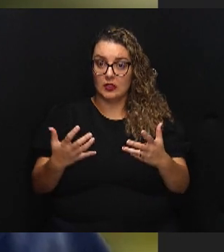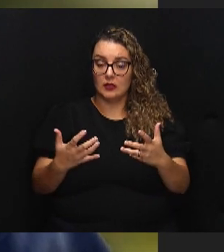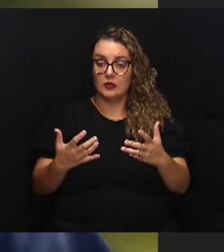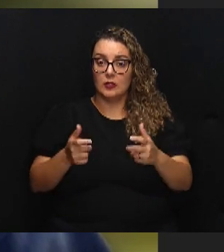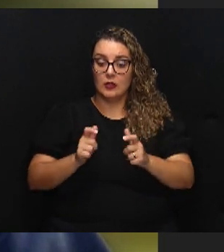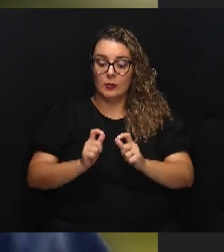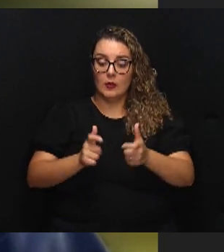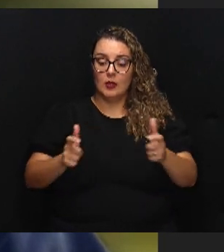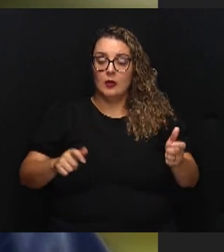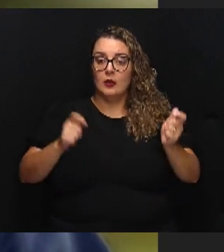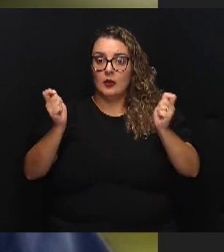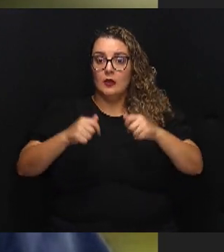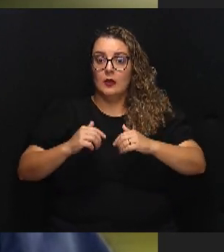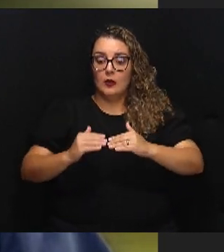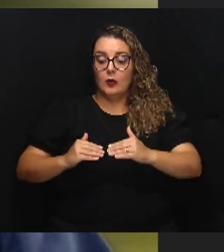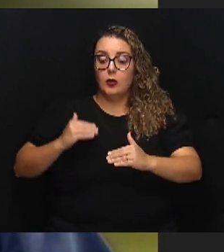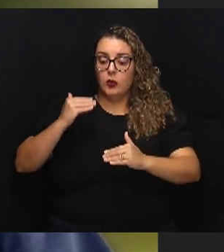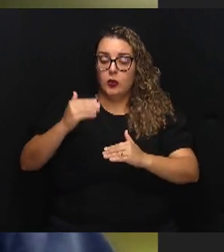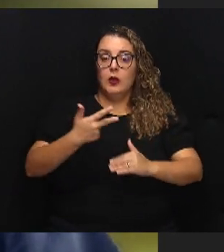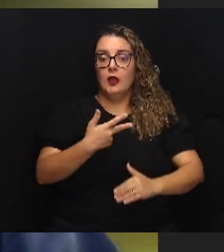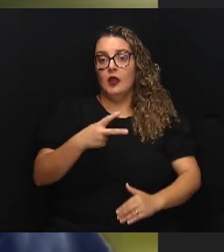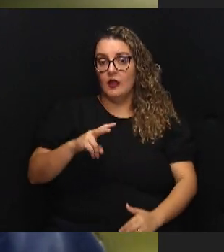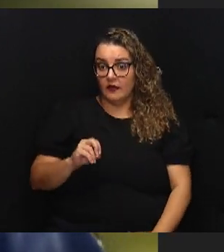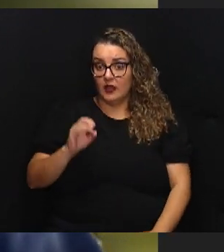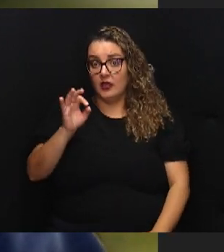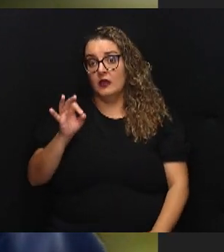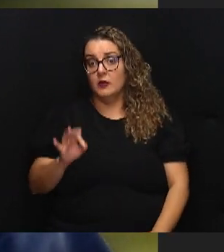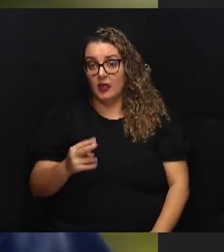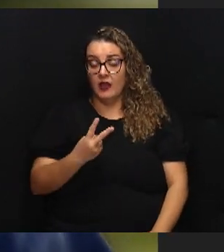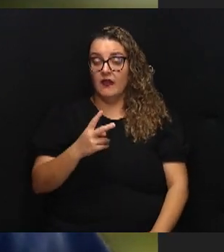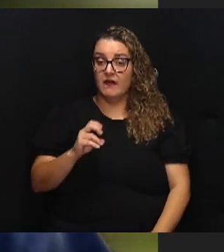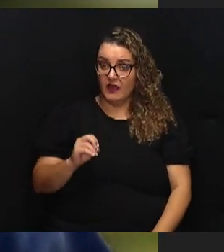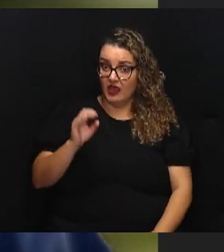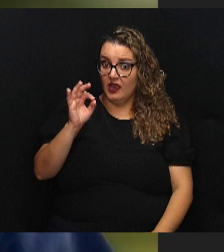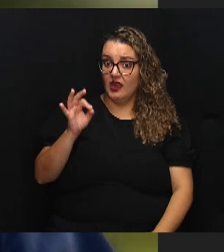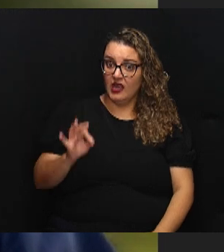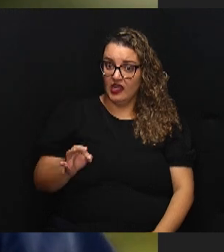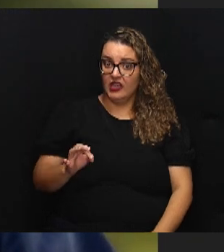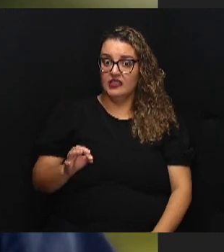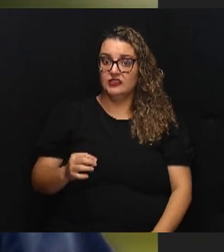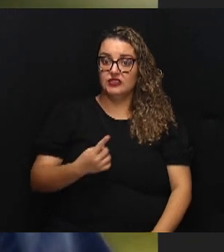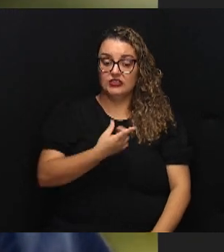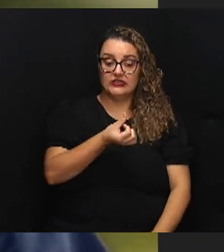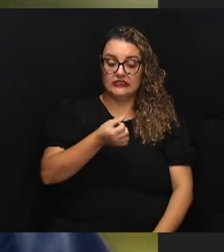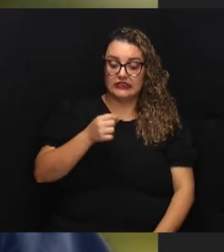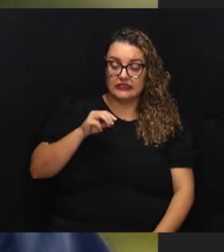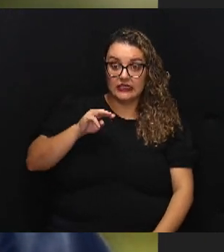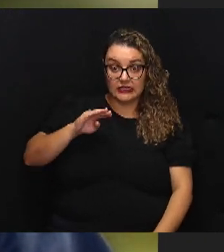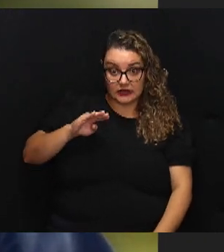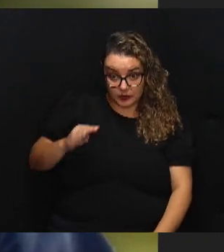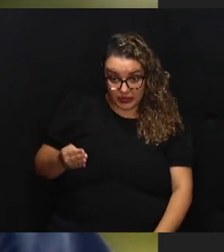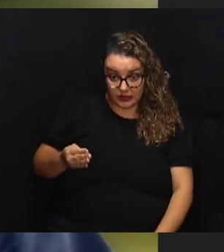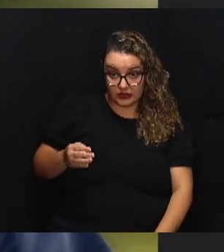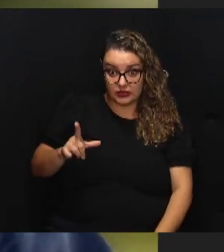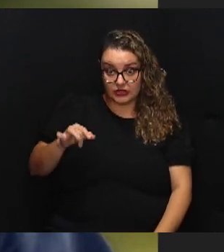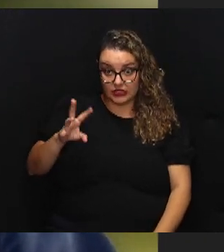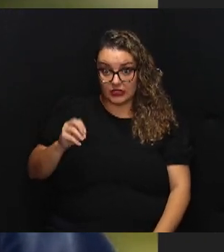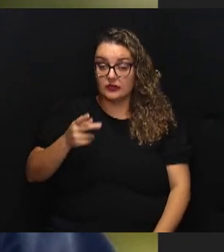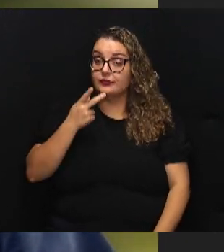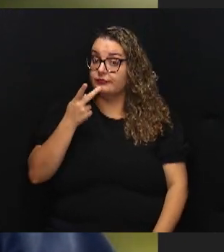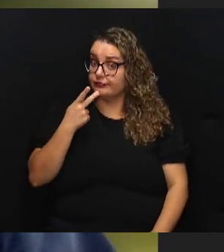aumento de eficiência superior a 20%. Então, 20% de 16 bilhões de litros é muita coisa. A gente está